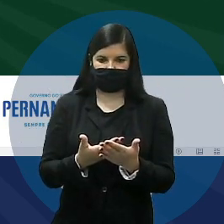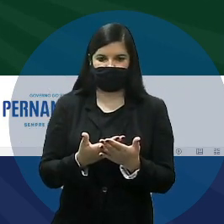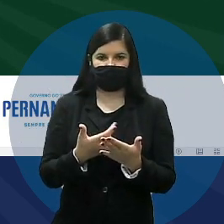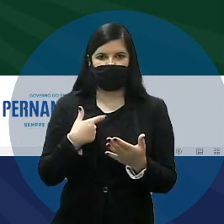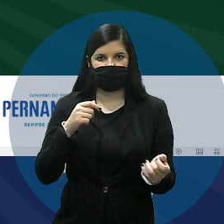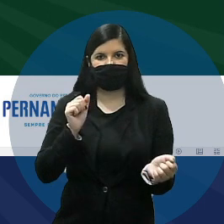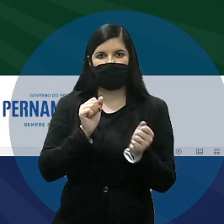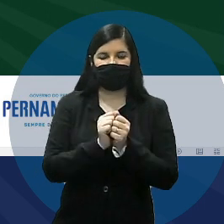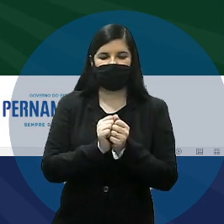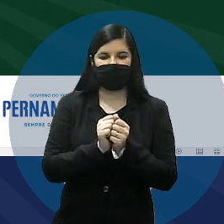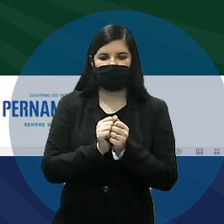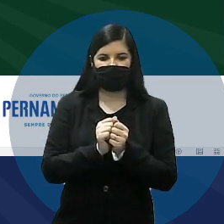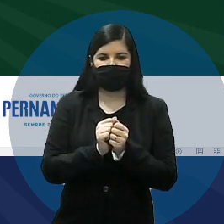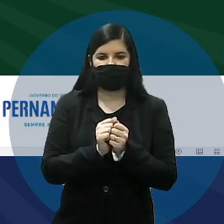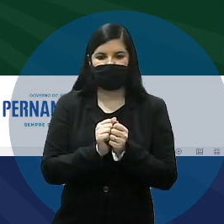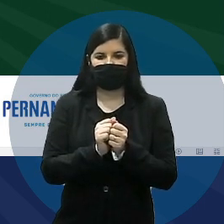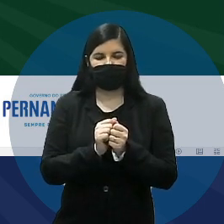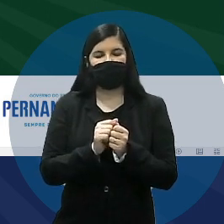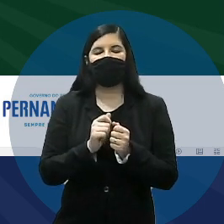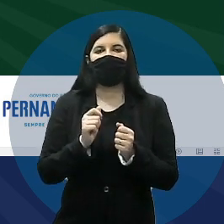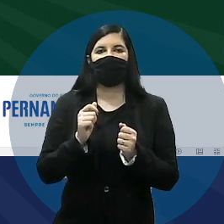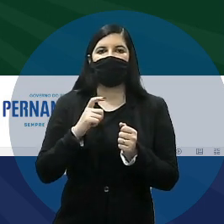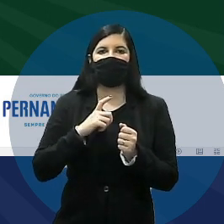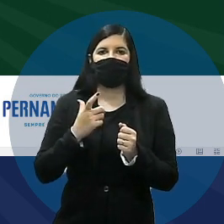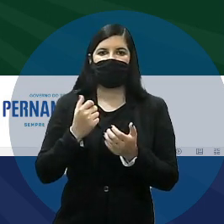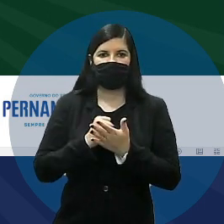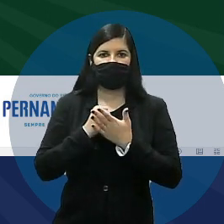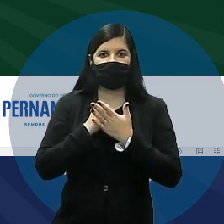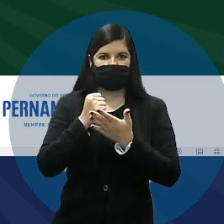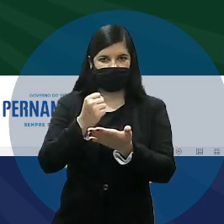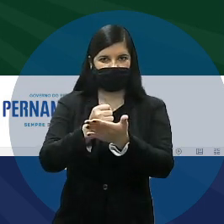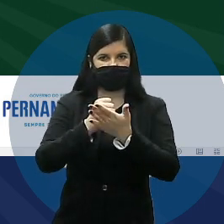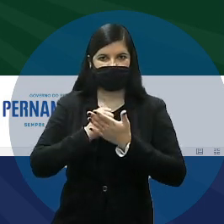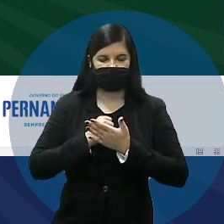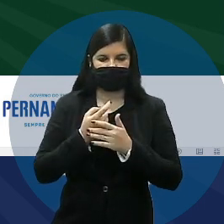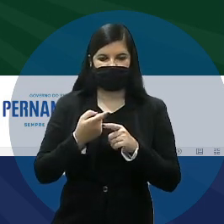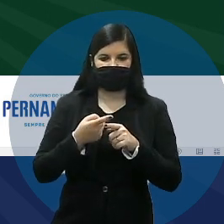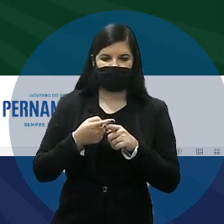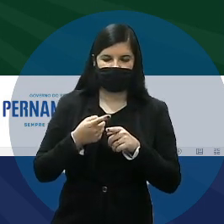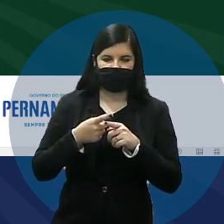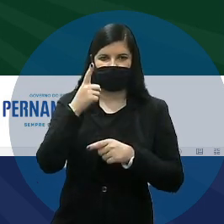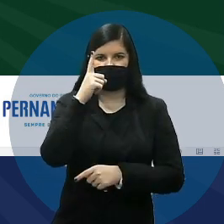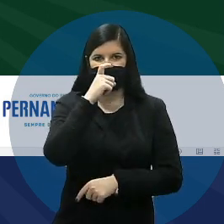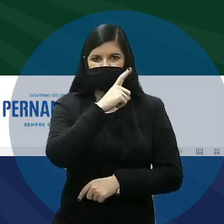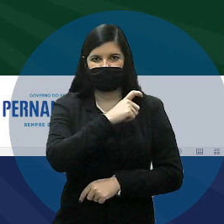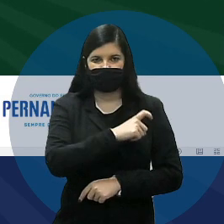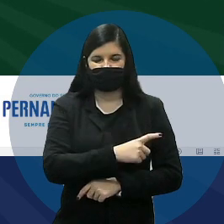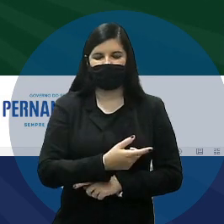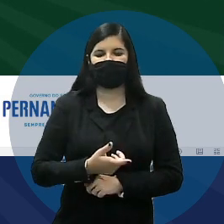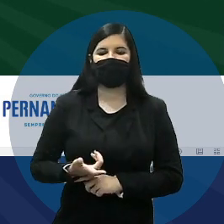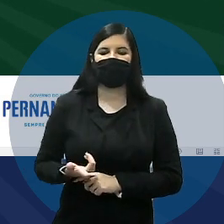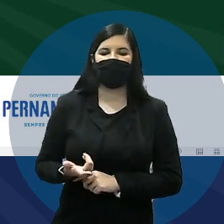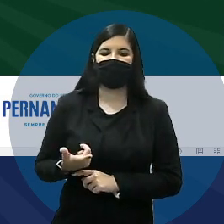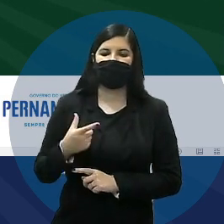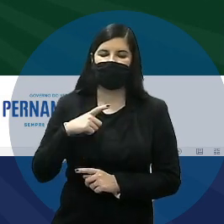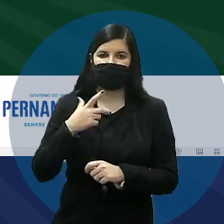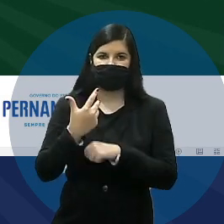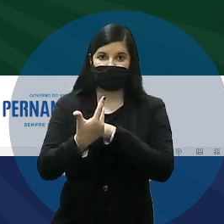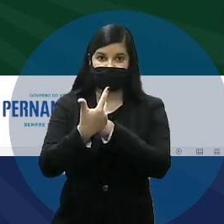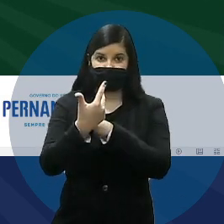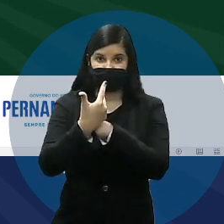minha vice-gestora, que está aqui me dando uma força, porque eu realmente tenho alguma dificuldade com o